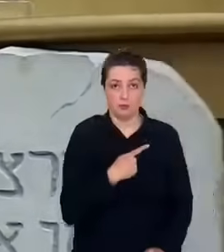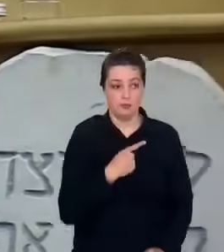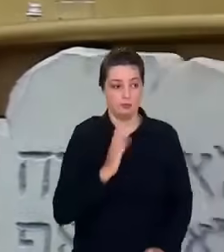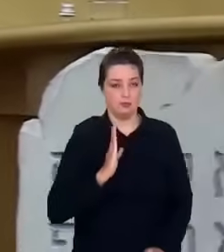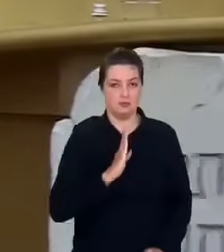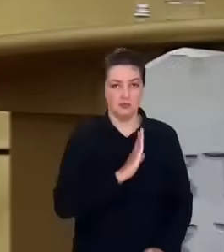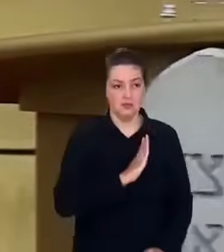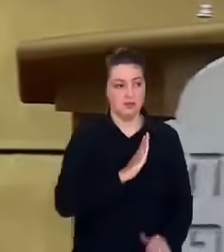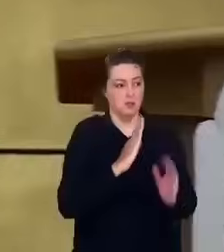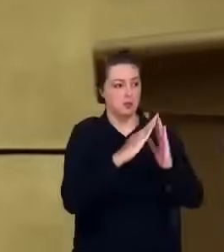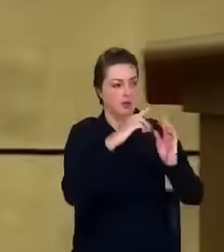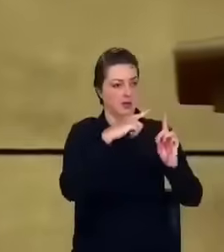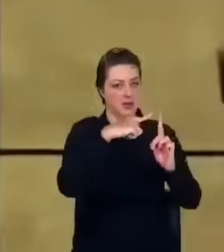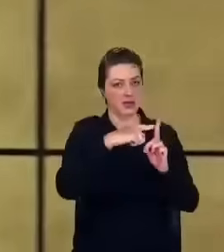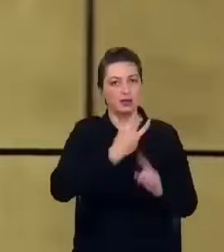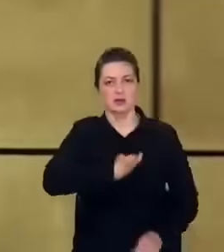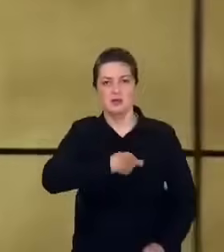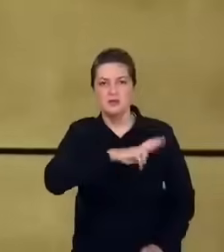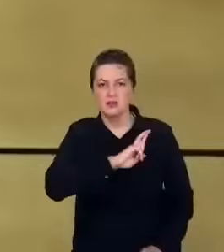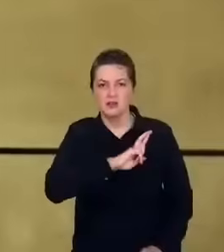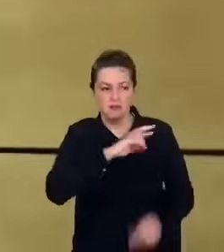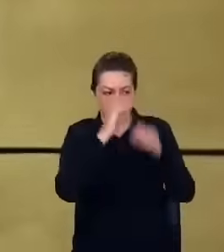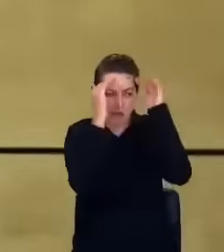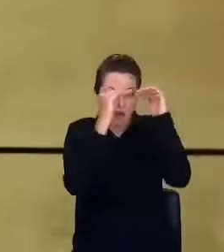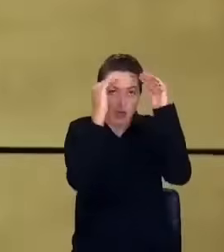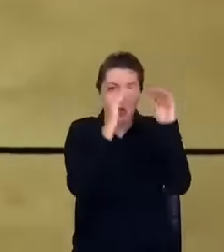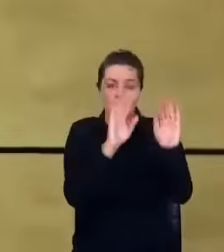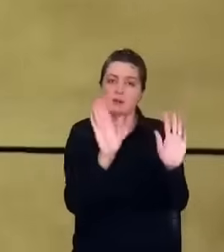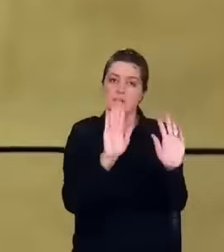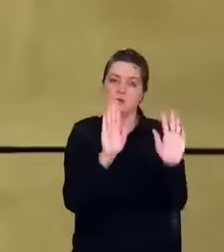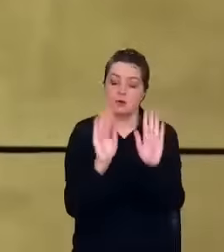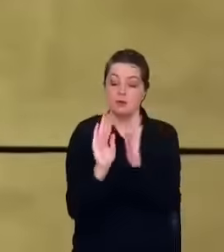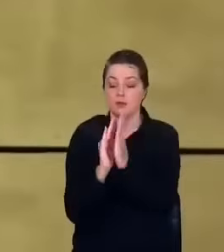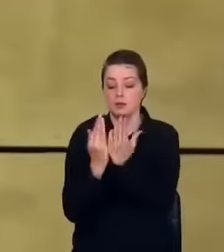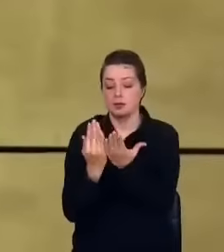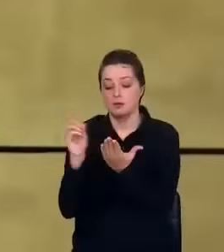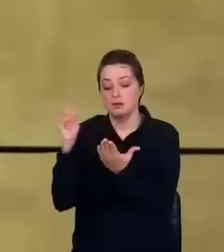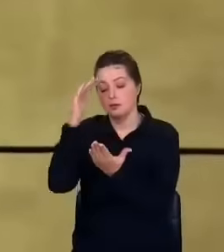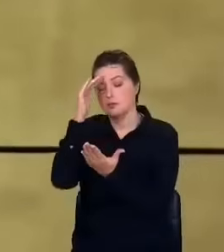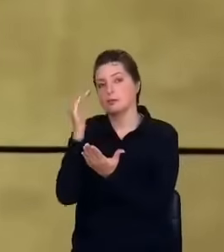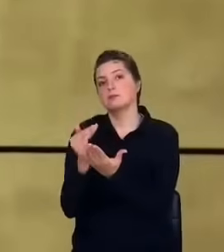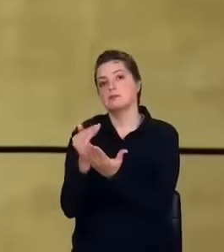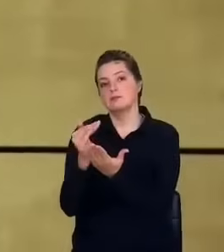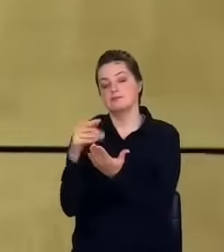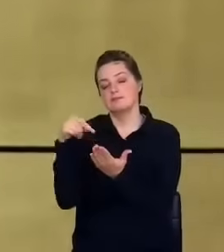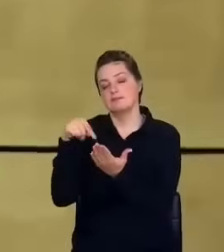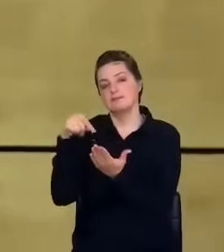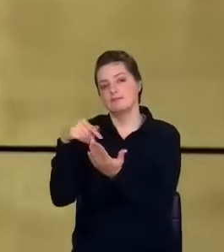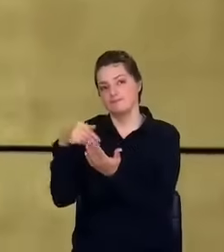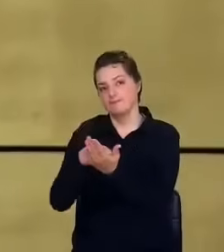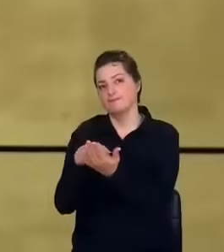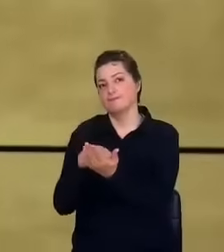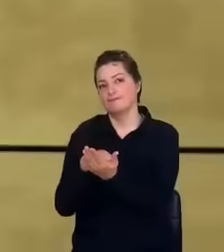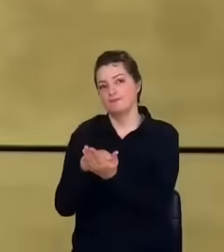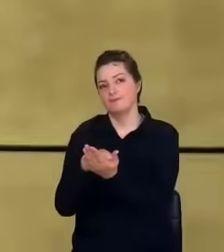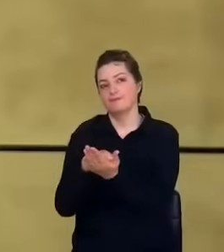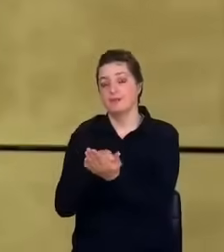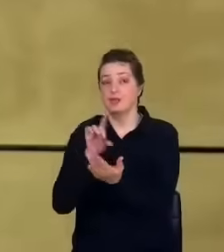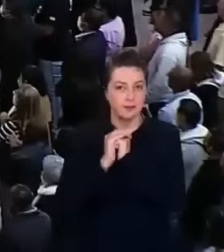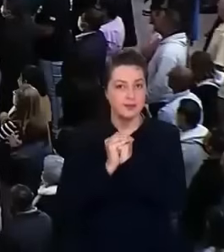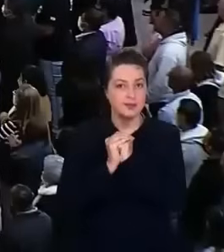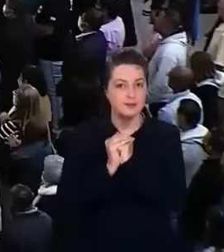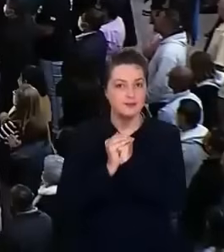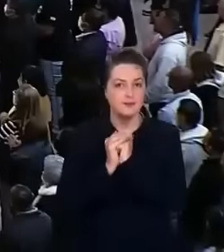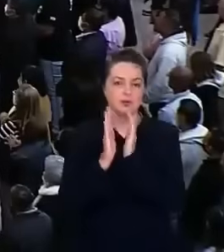não é a igreja, não é a religião. É o que está escrito aqui. É o segredo. Isso só depende de